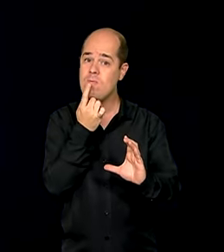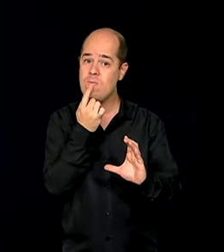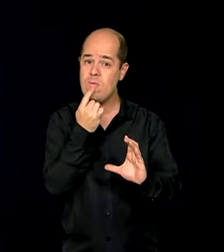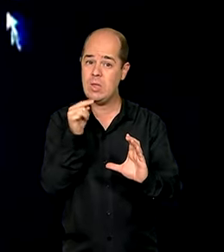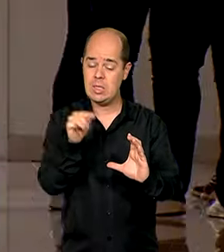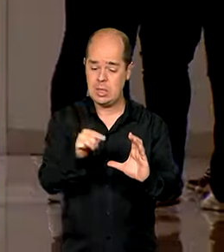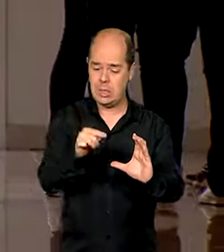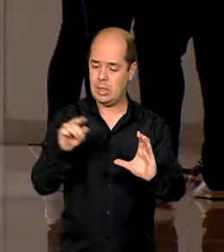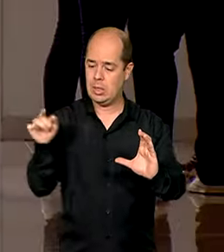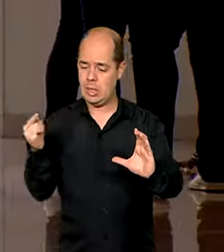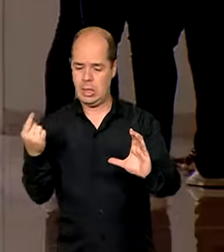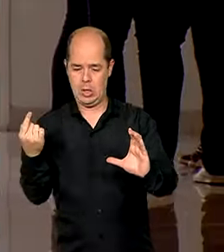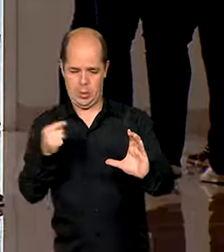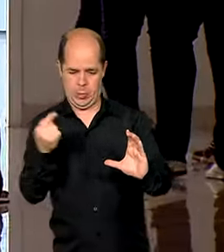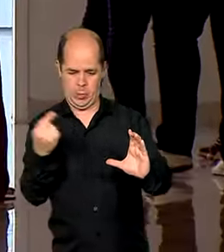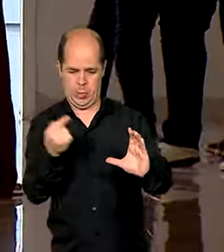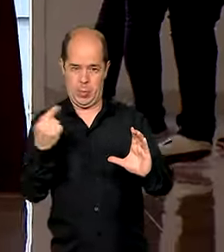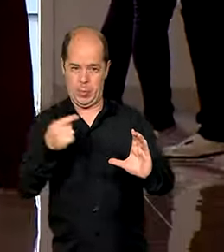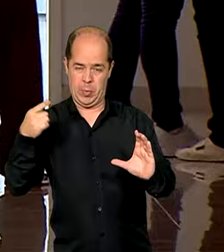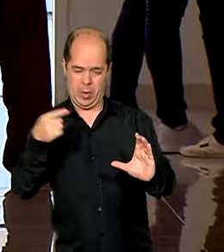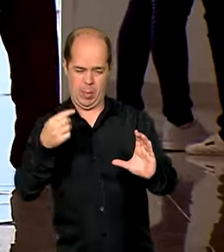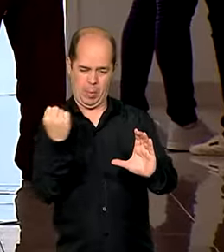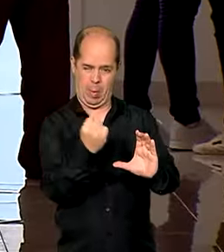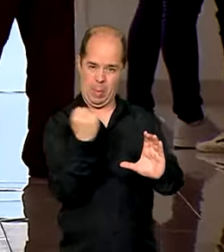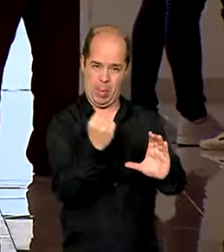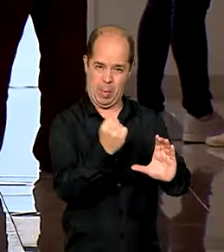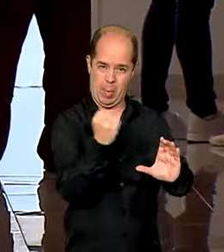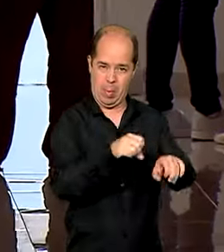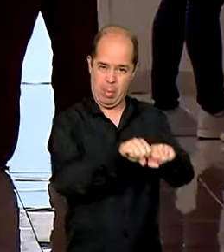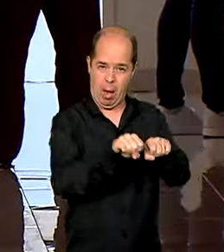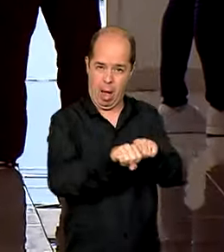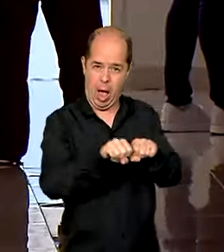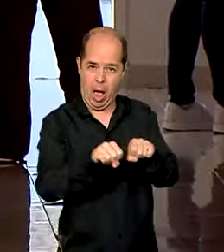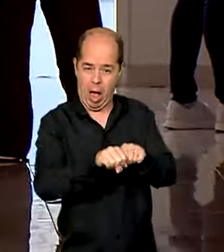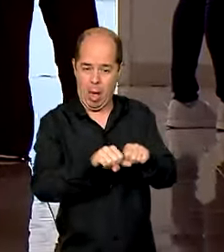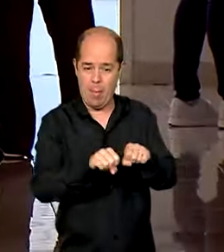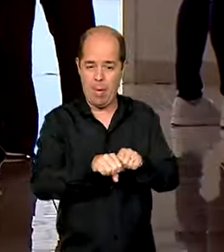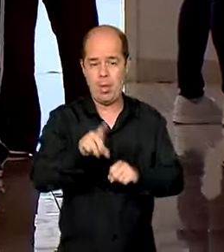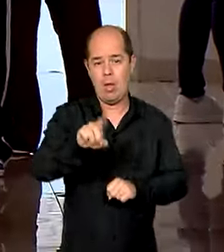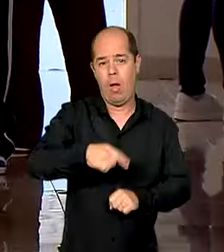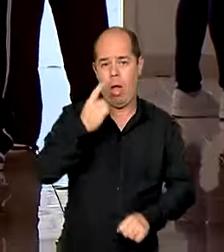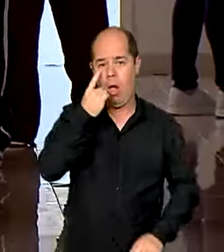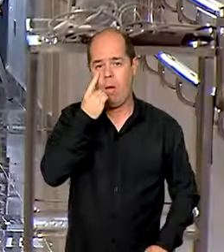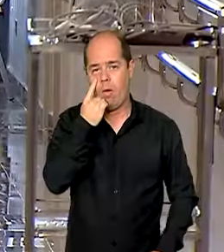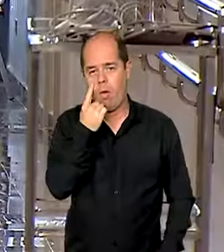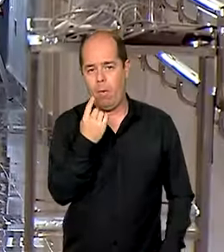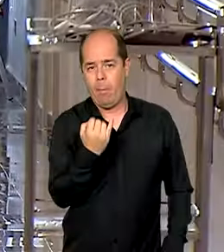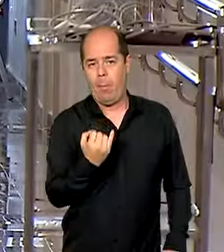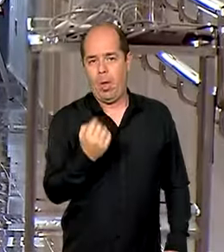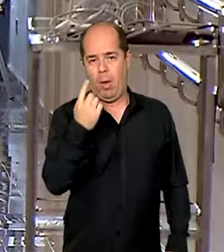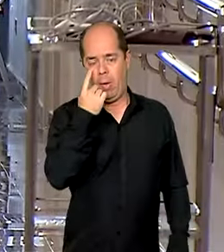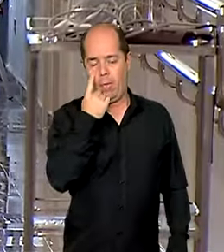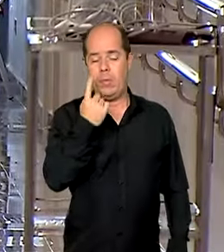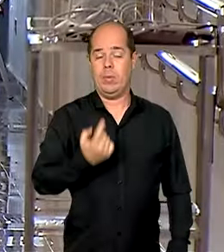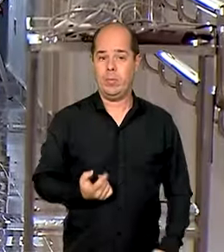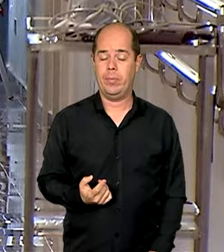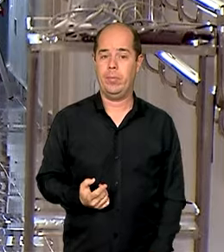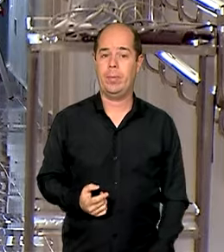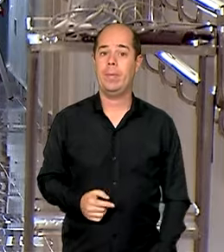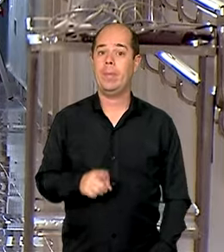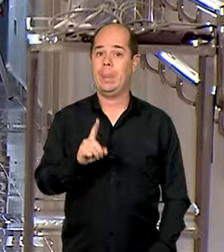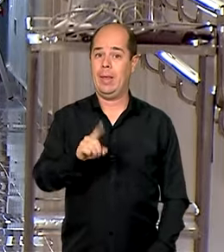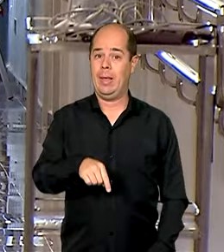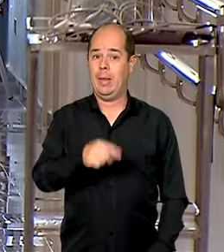anemia crônica. Ela é considerada a enfermidade genética mais comum no Brasil. Pacientes com a